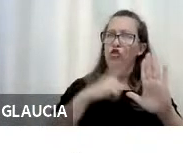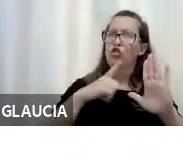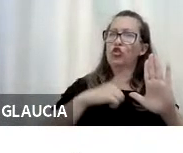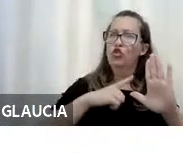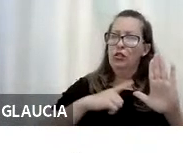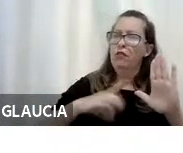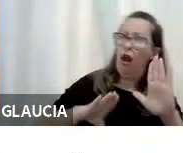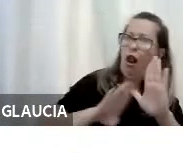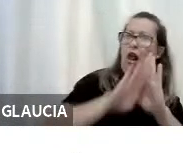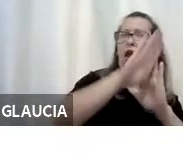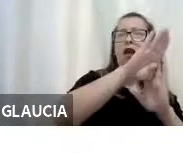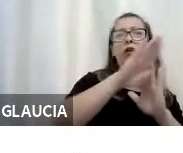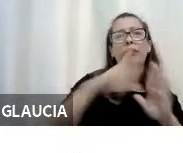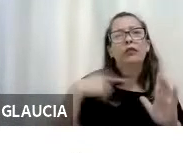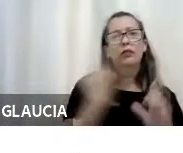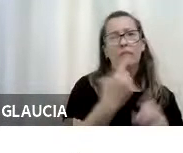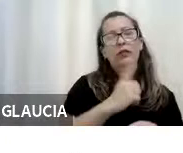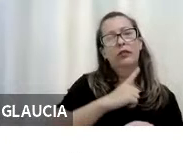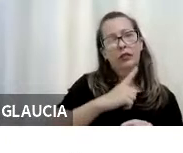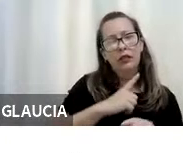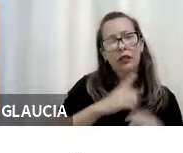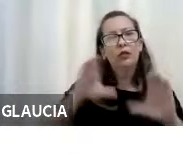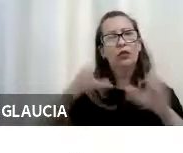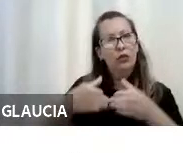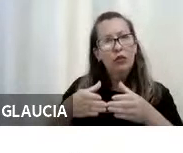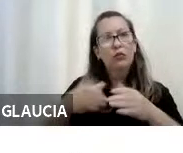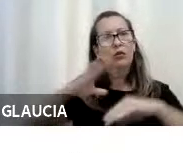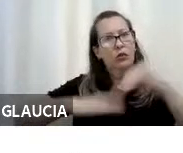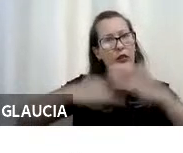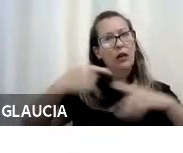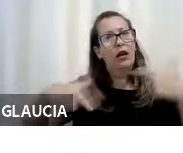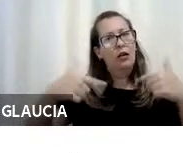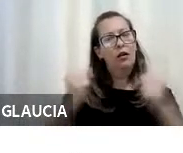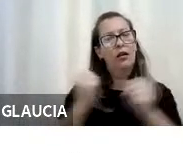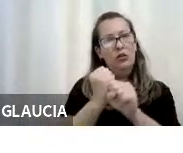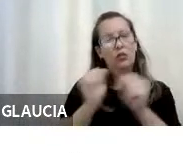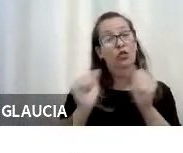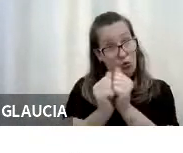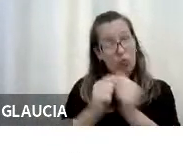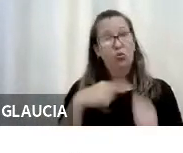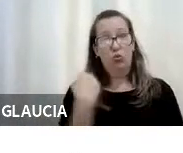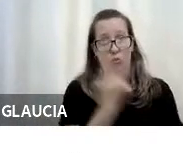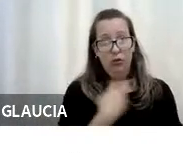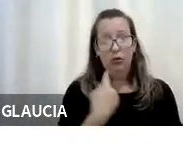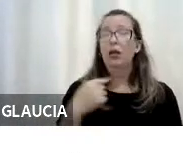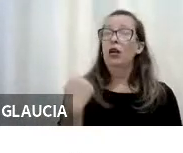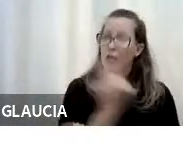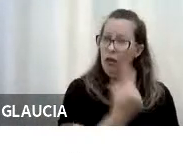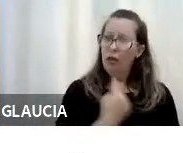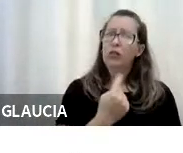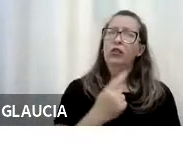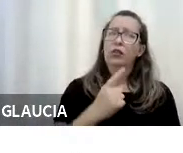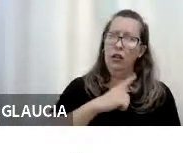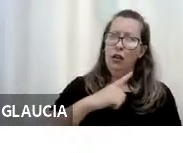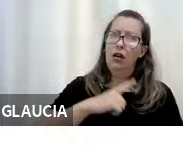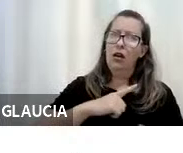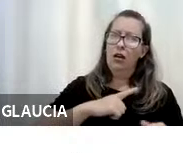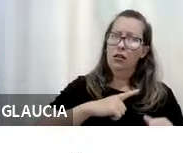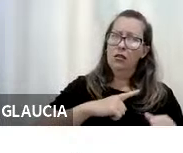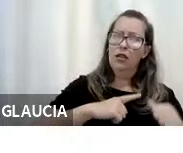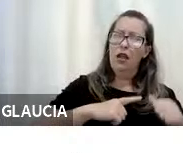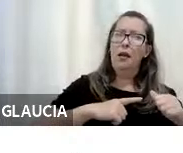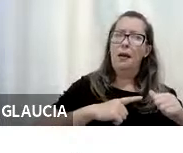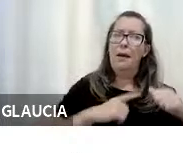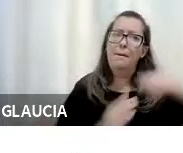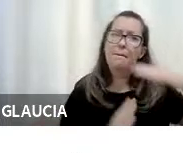essa nossa consultoria que trabalha com a gente está no mesmo patamar, até acima dos grandes bancos de varejo,